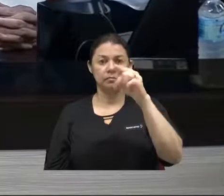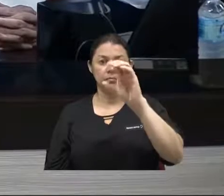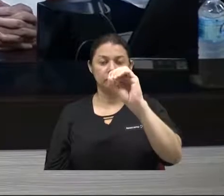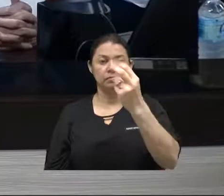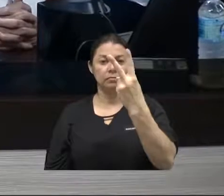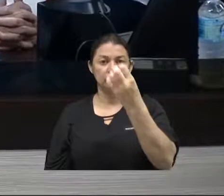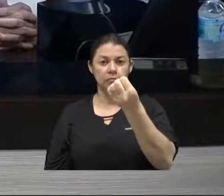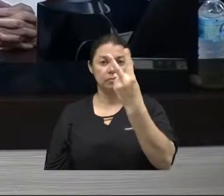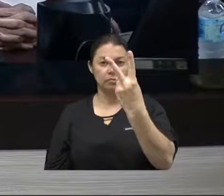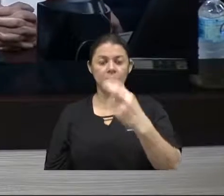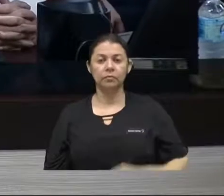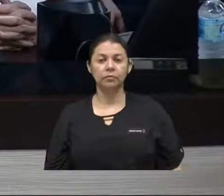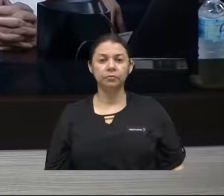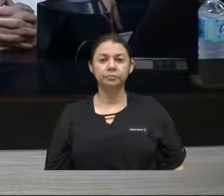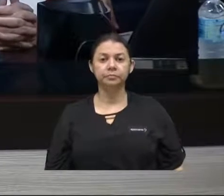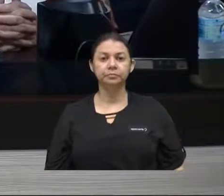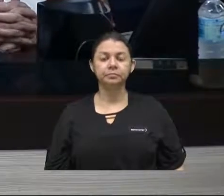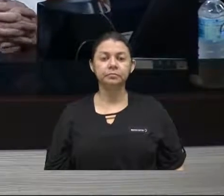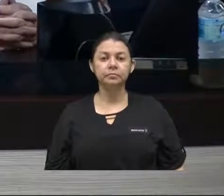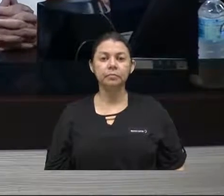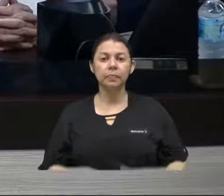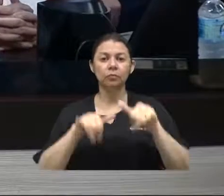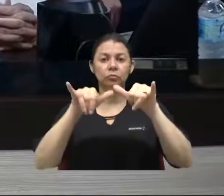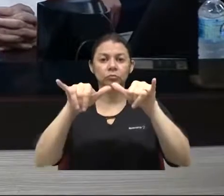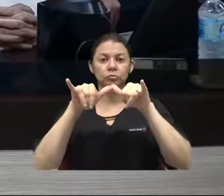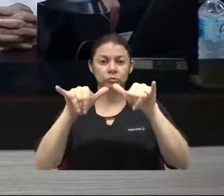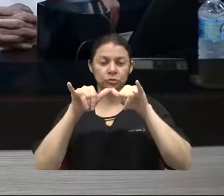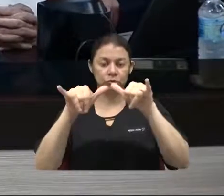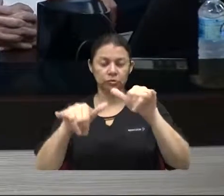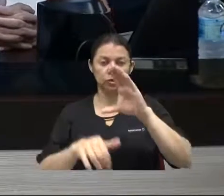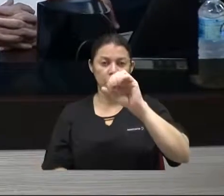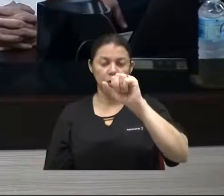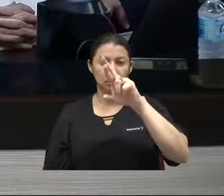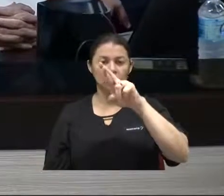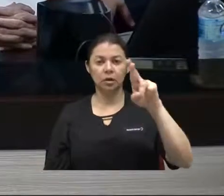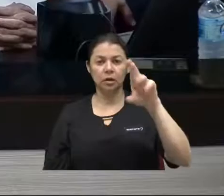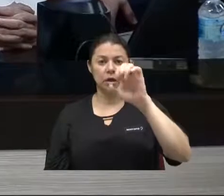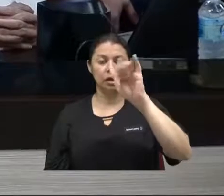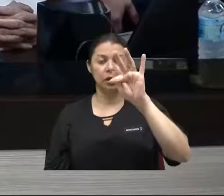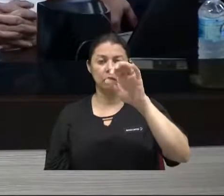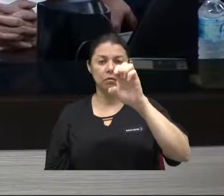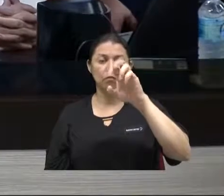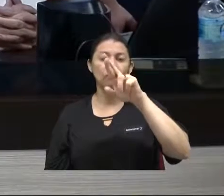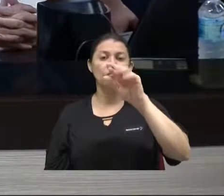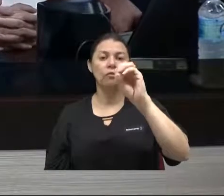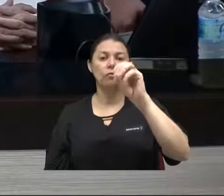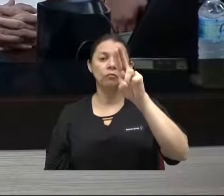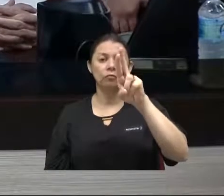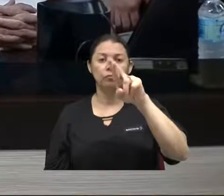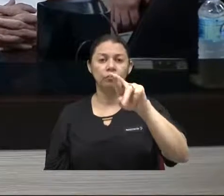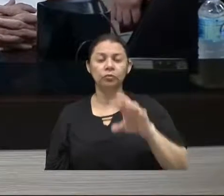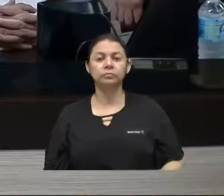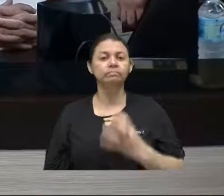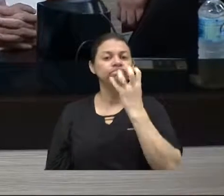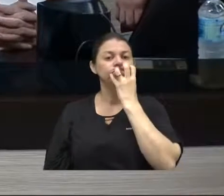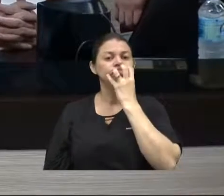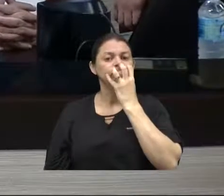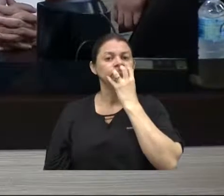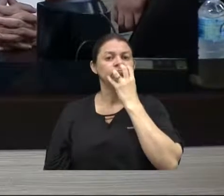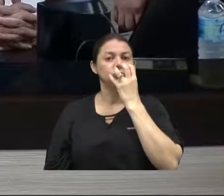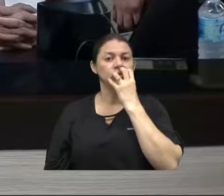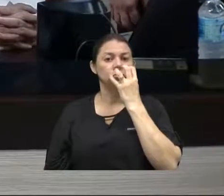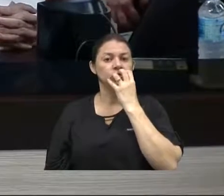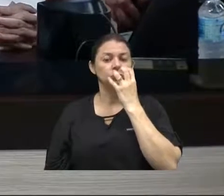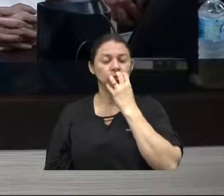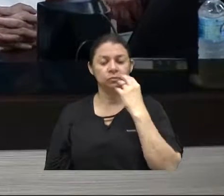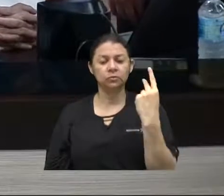de repúdio à rede de supermercados Carrefour pela atrocidade, violência e desrespeito cometido contra animal